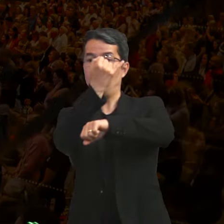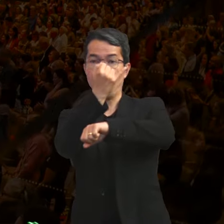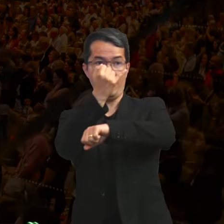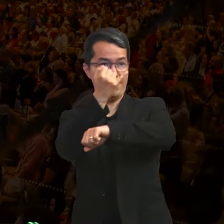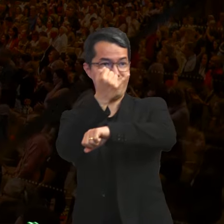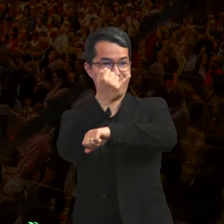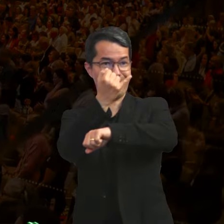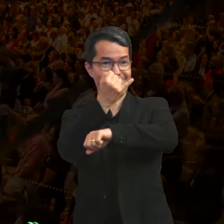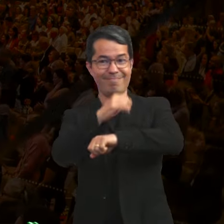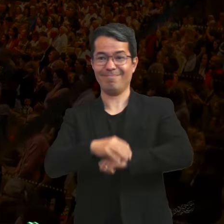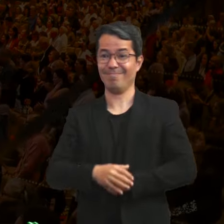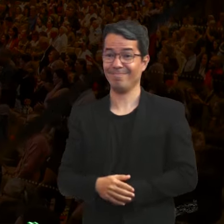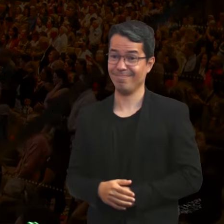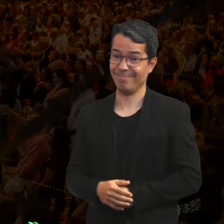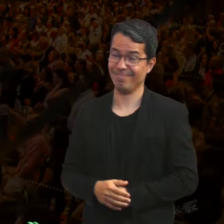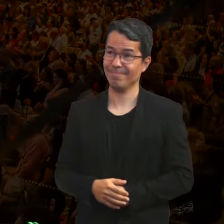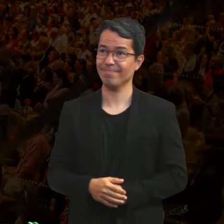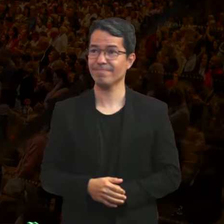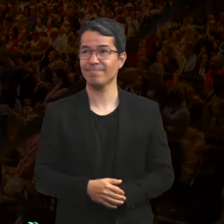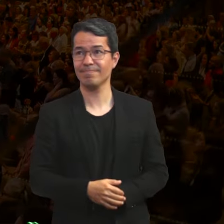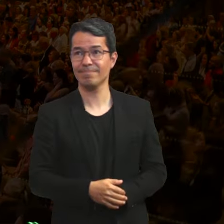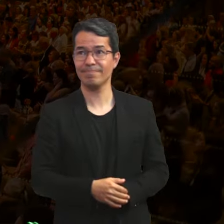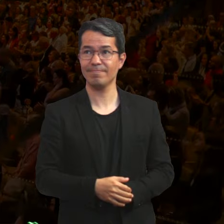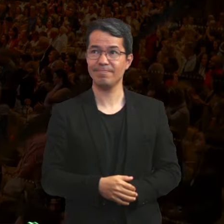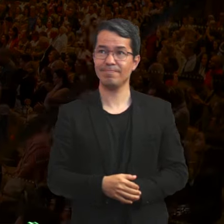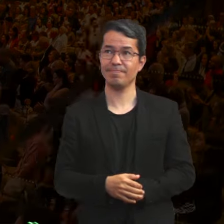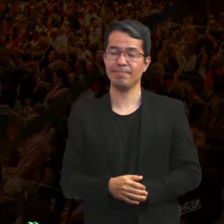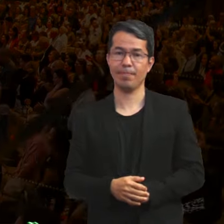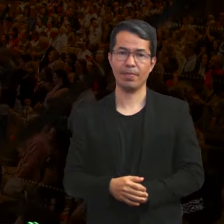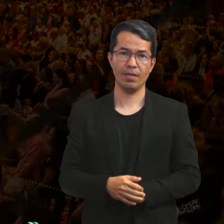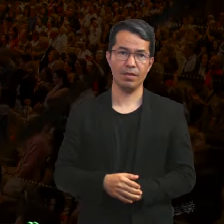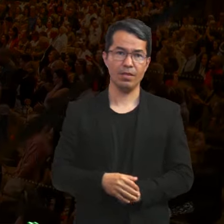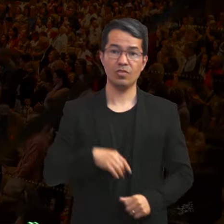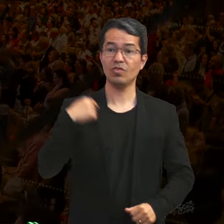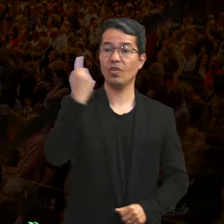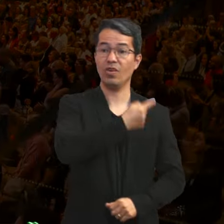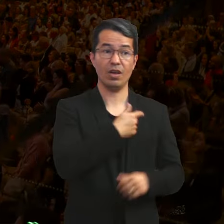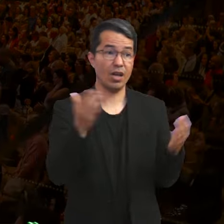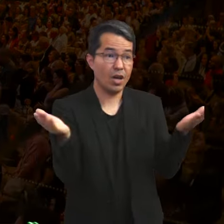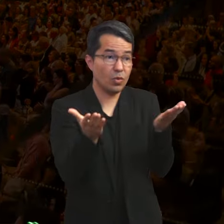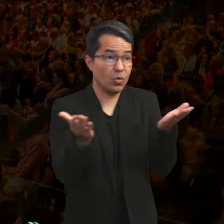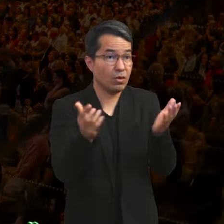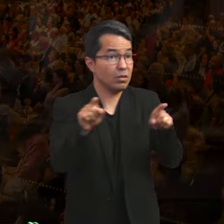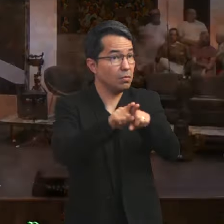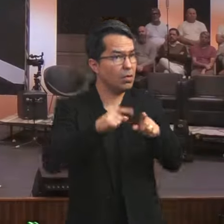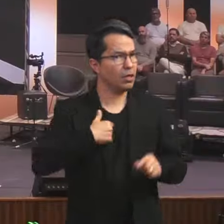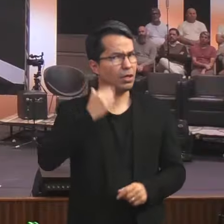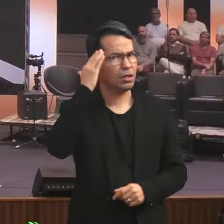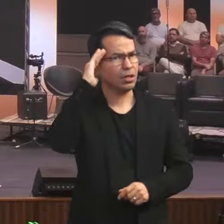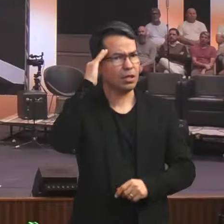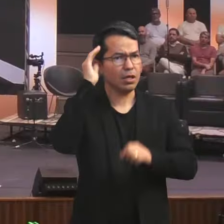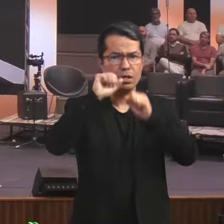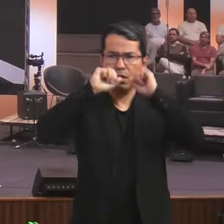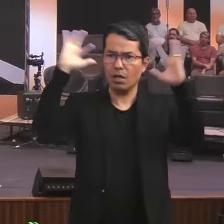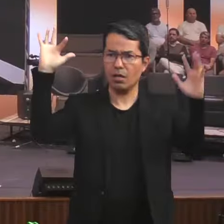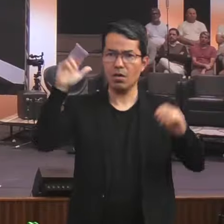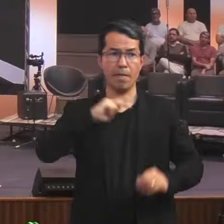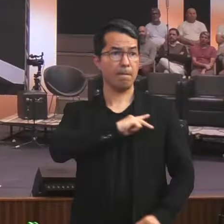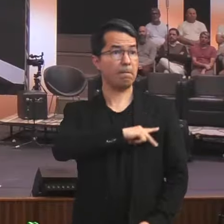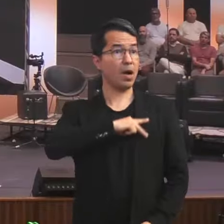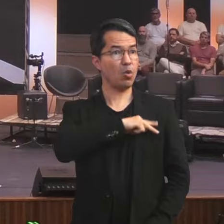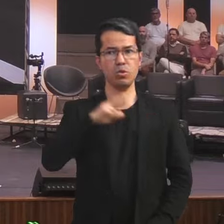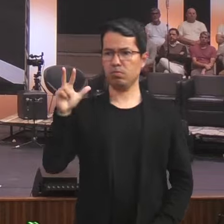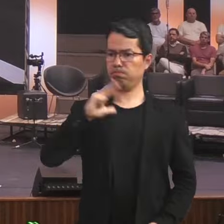espito ir jusé aí tenos que Pablo seo um propósito personal aí vos que